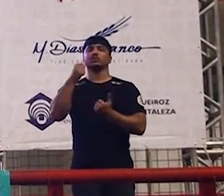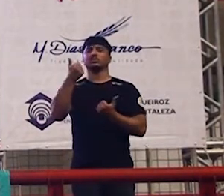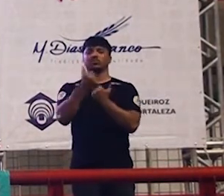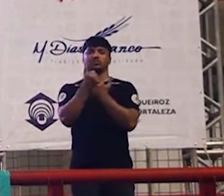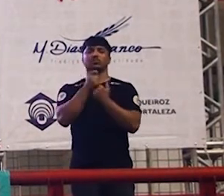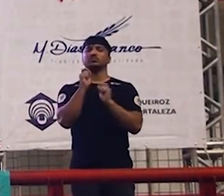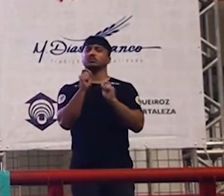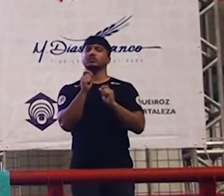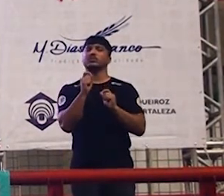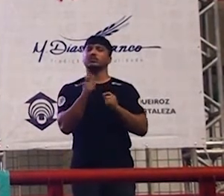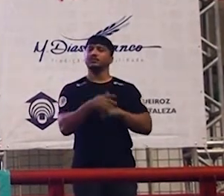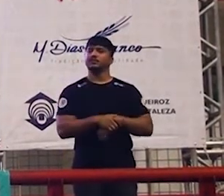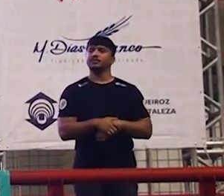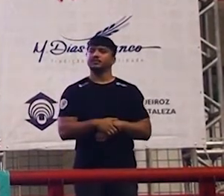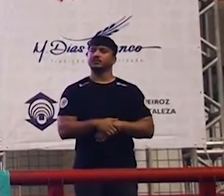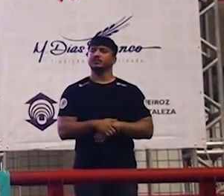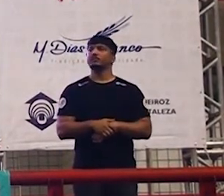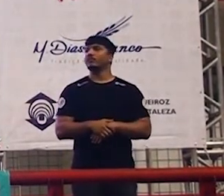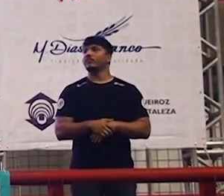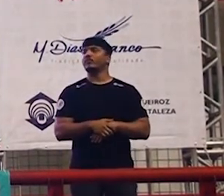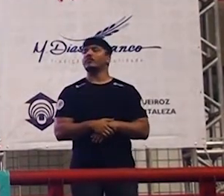suporte?